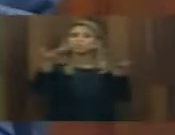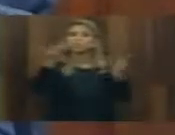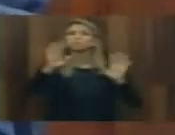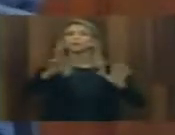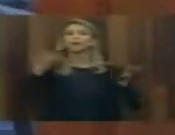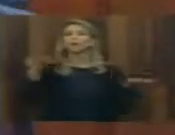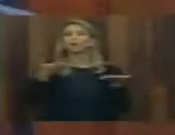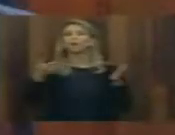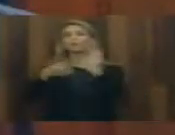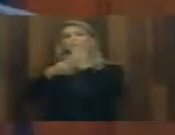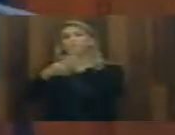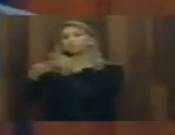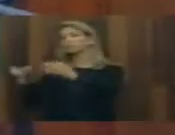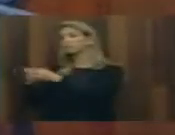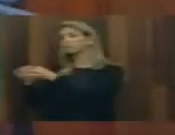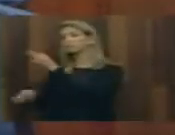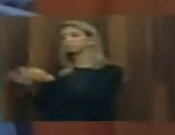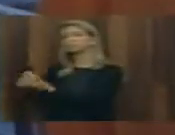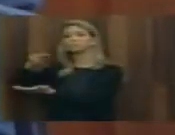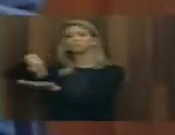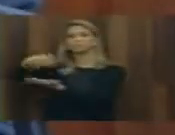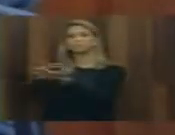CCJ.